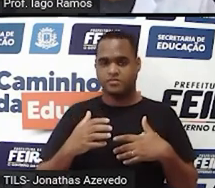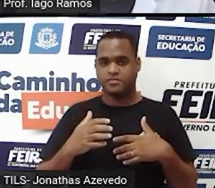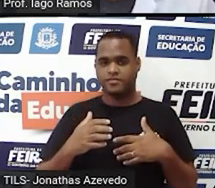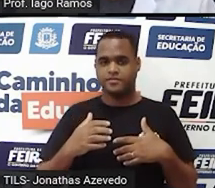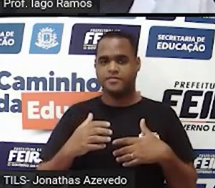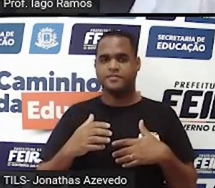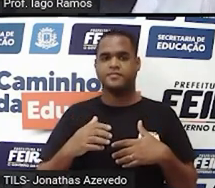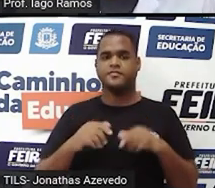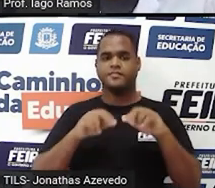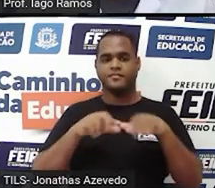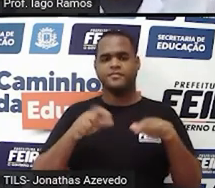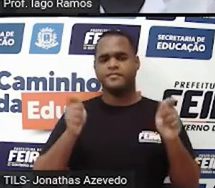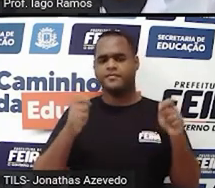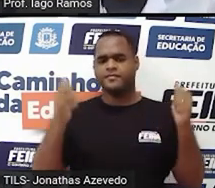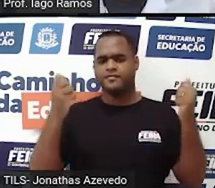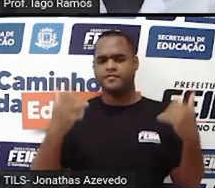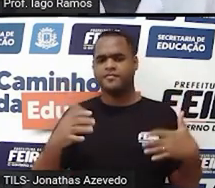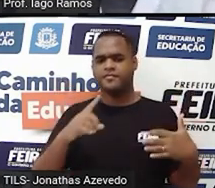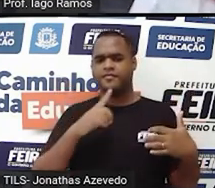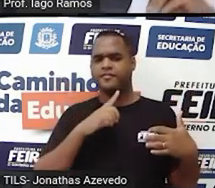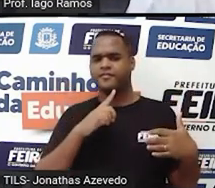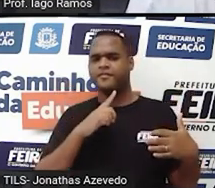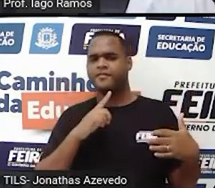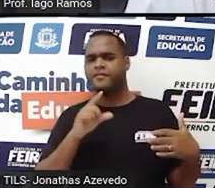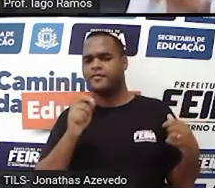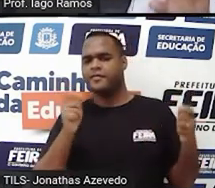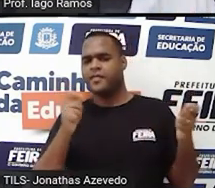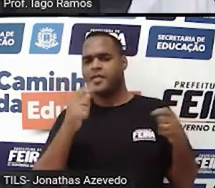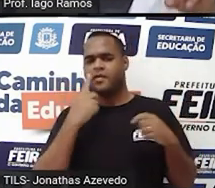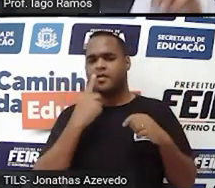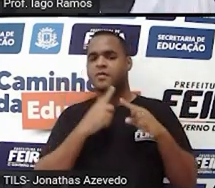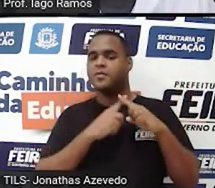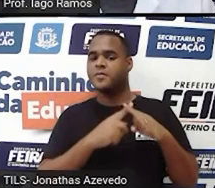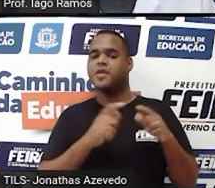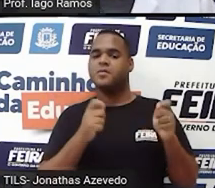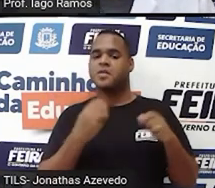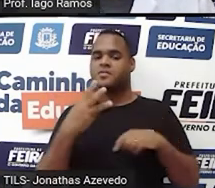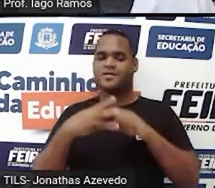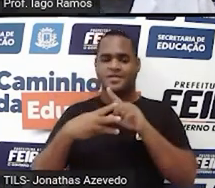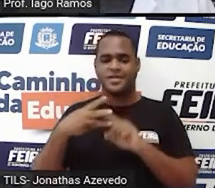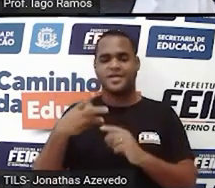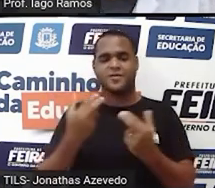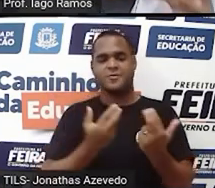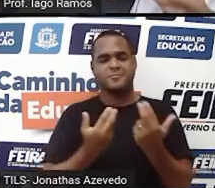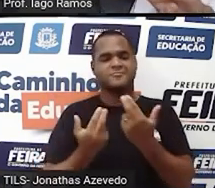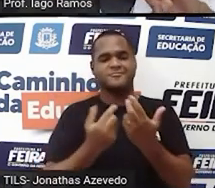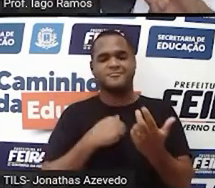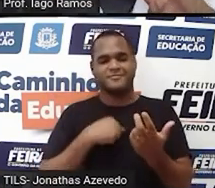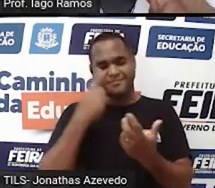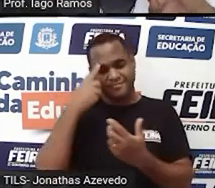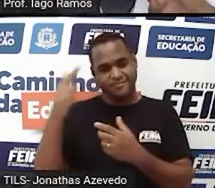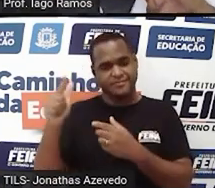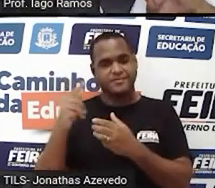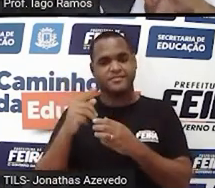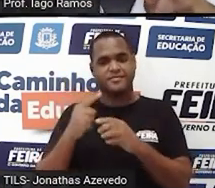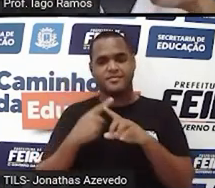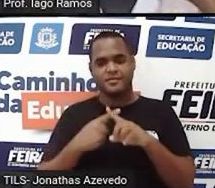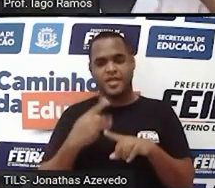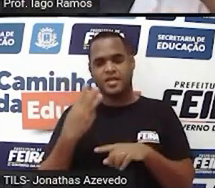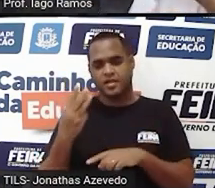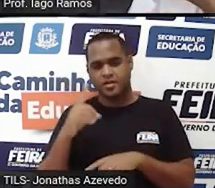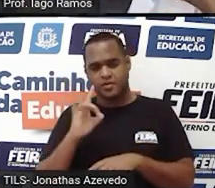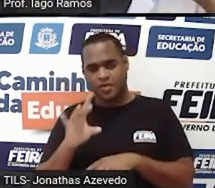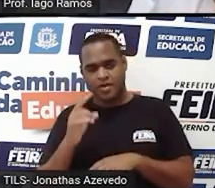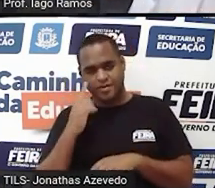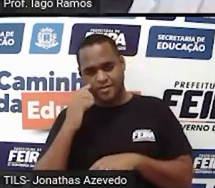centímetro cúbico Por que significa multiplicar três fatores iguais são multiplico 33